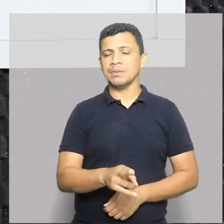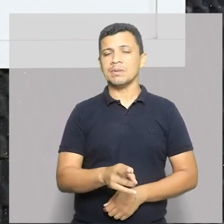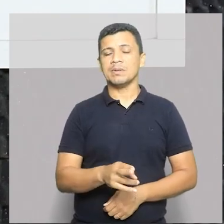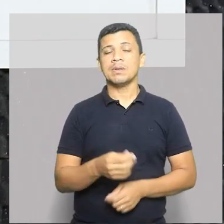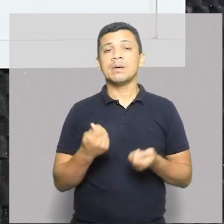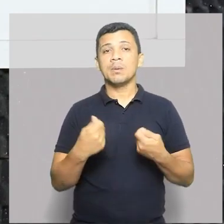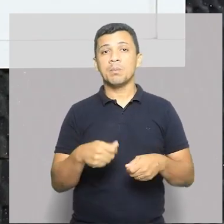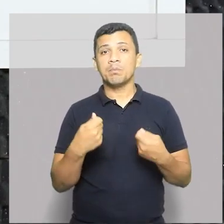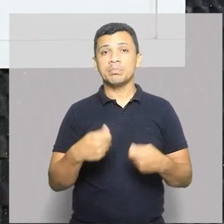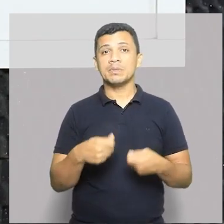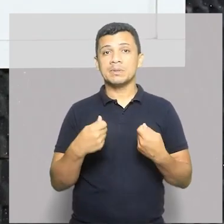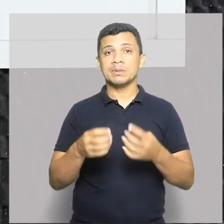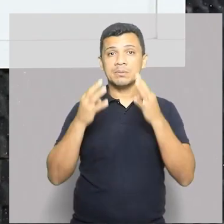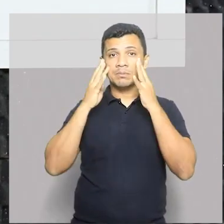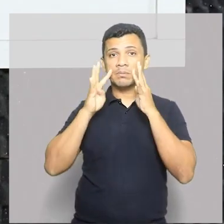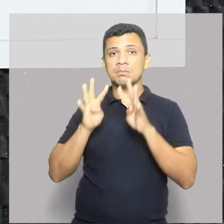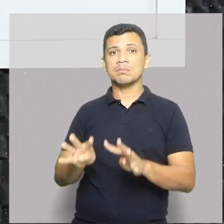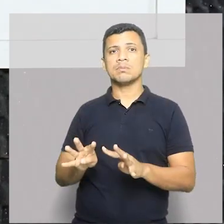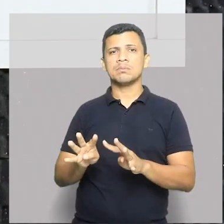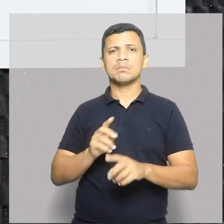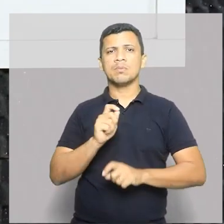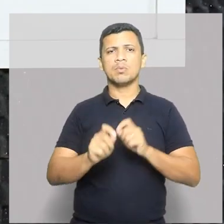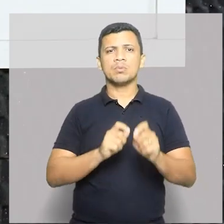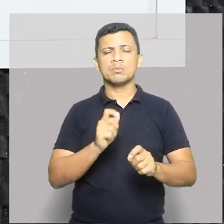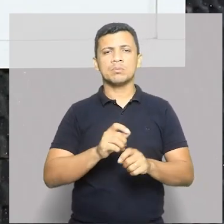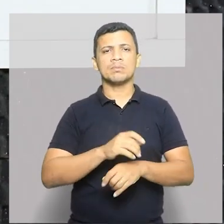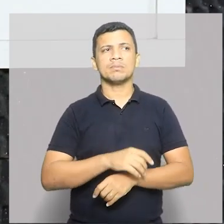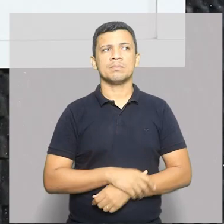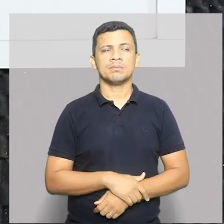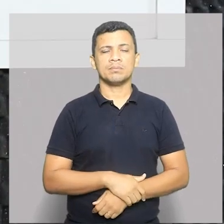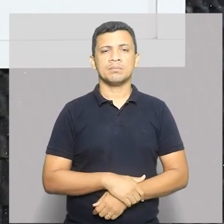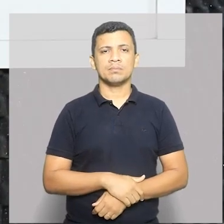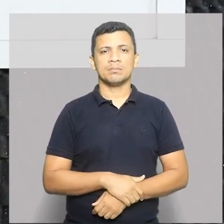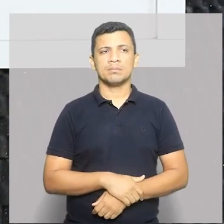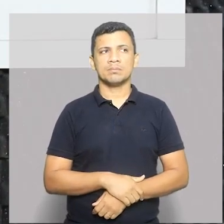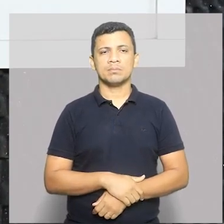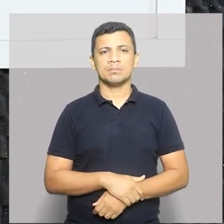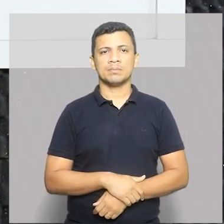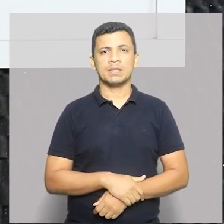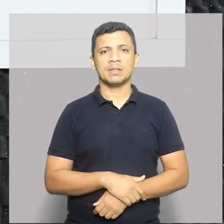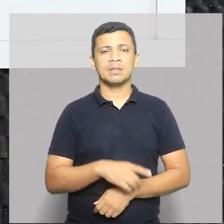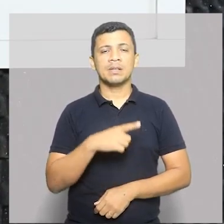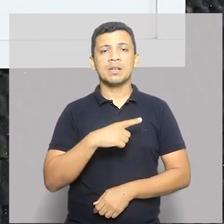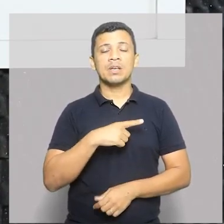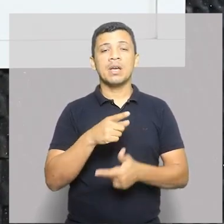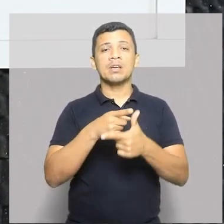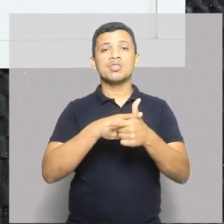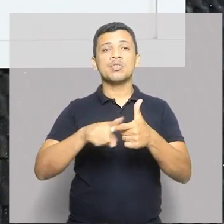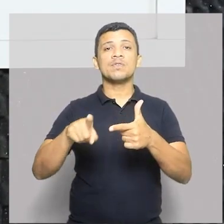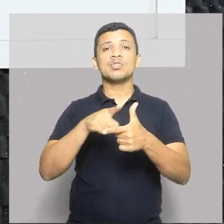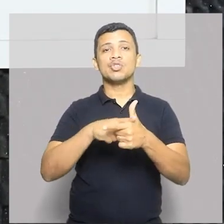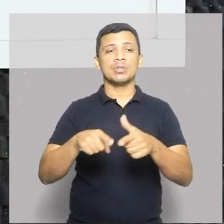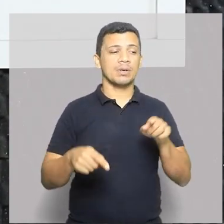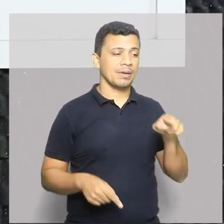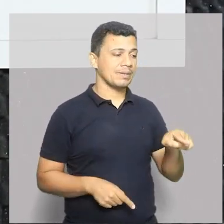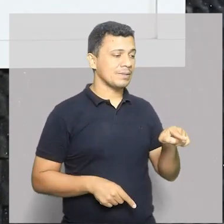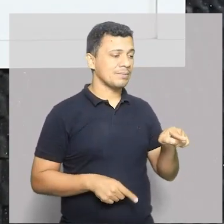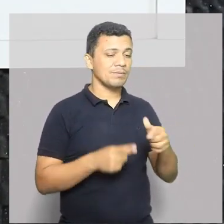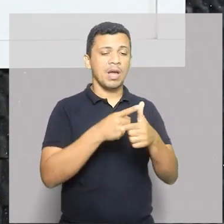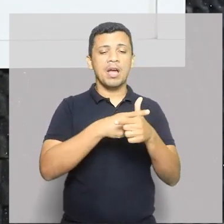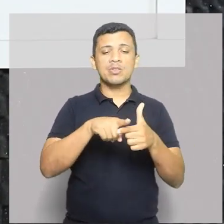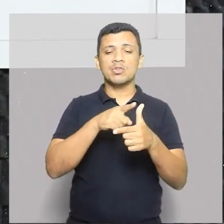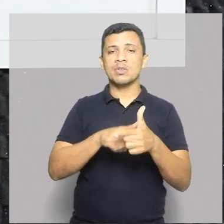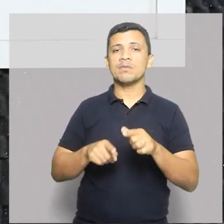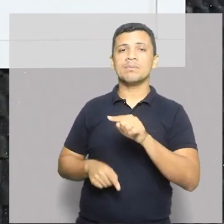vocês ficarem atentos, tá? Que ele quer para eu dividir o comprimento do diâmetro de um pelo comprimento